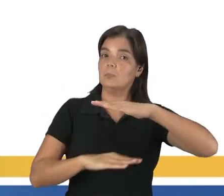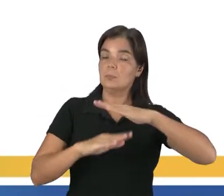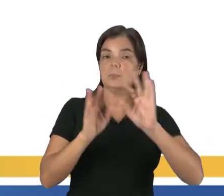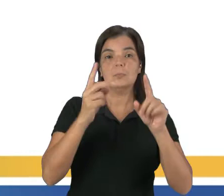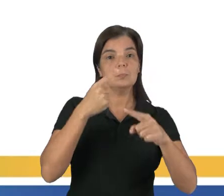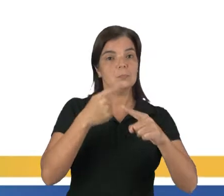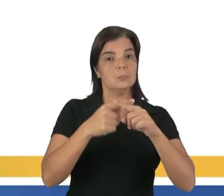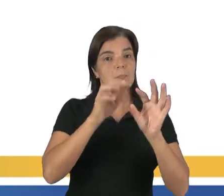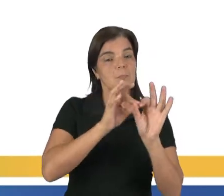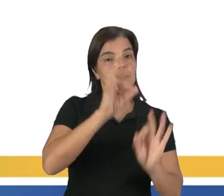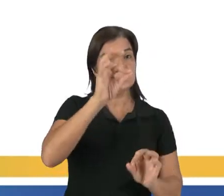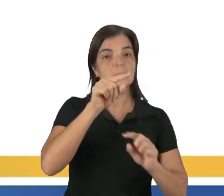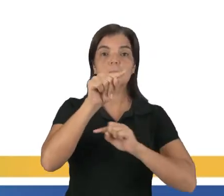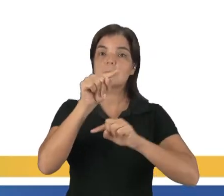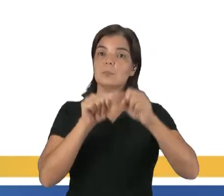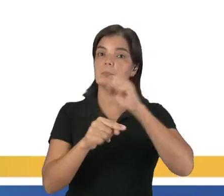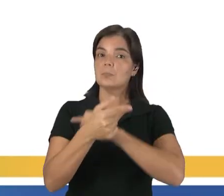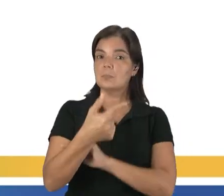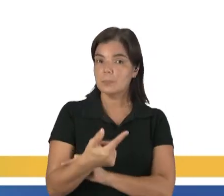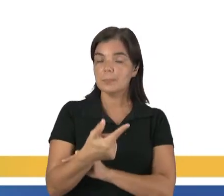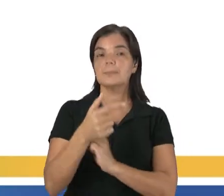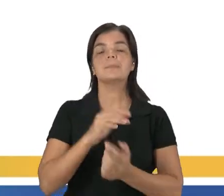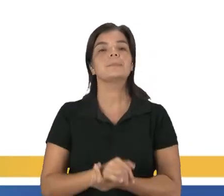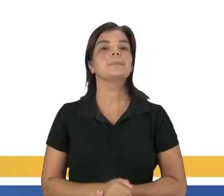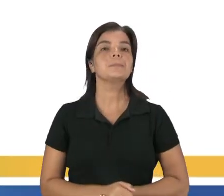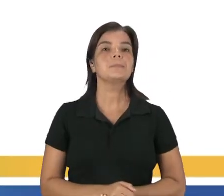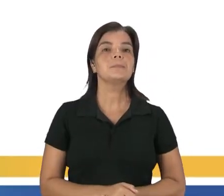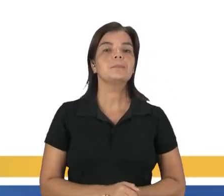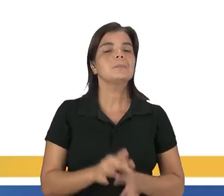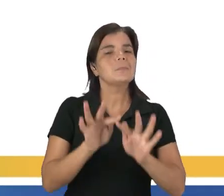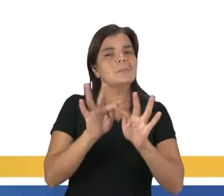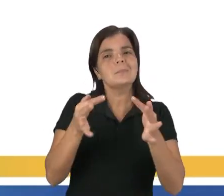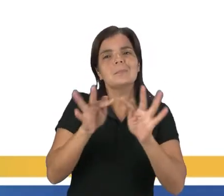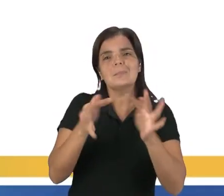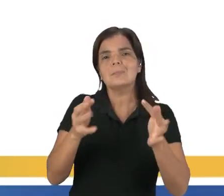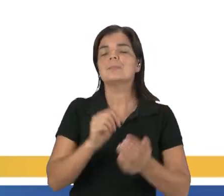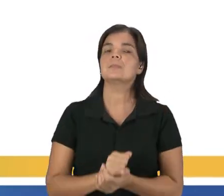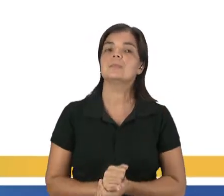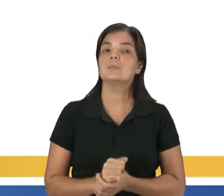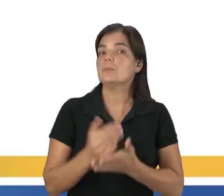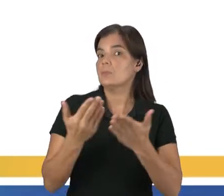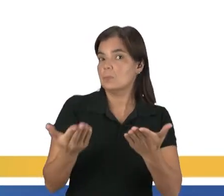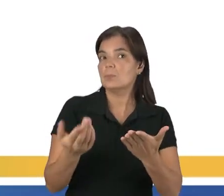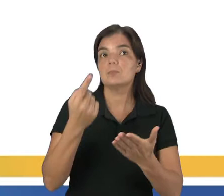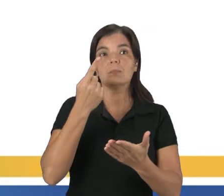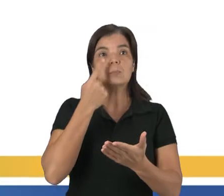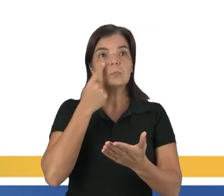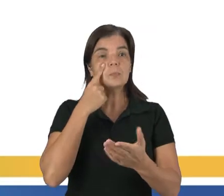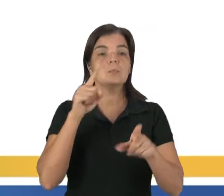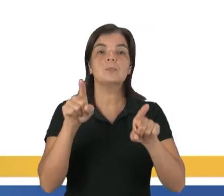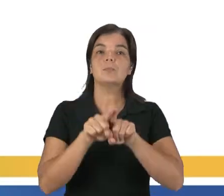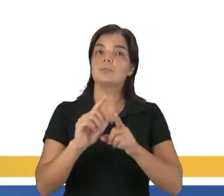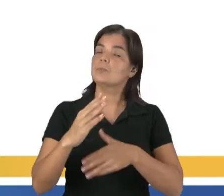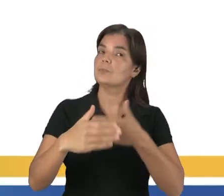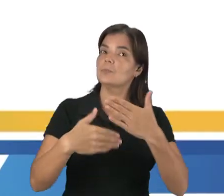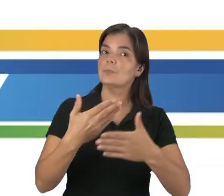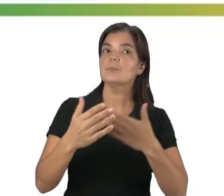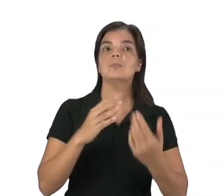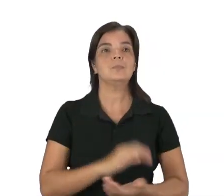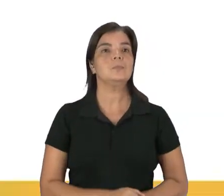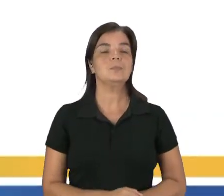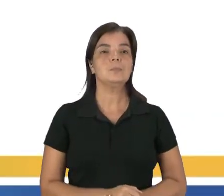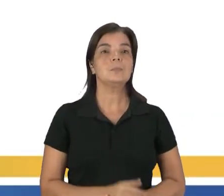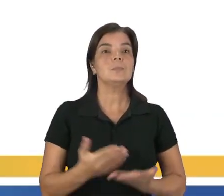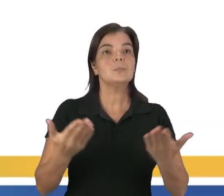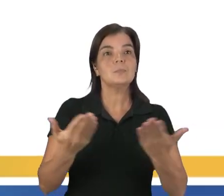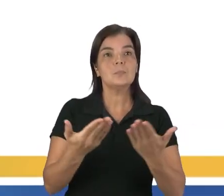vezes altura e divide por 2. Ok? Bem simples, né? Então, via do triângulo, vamos prosseguir, né?